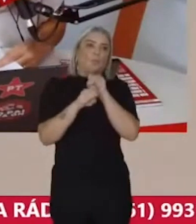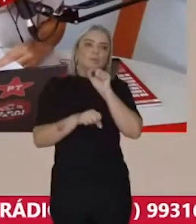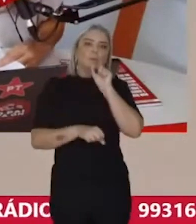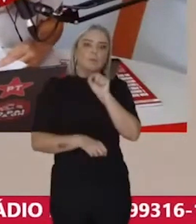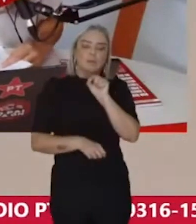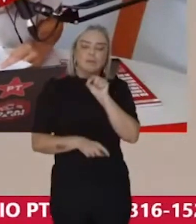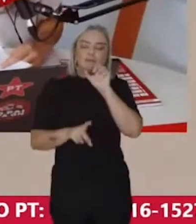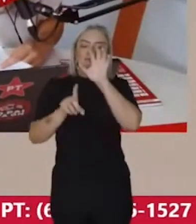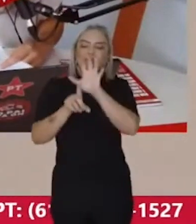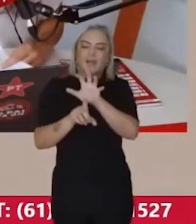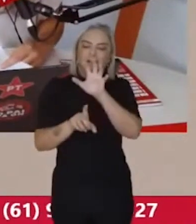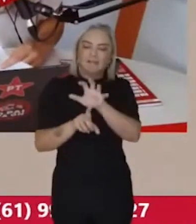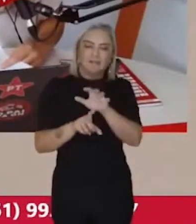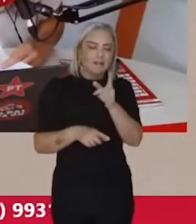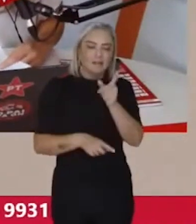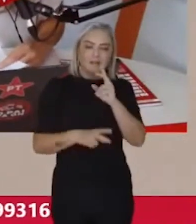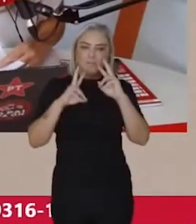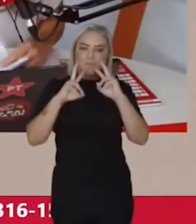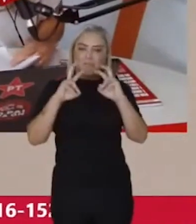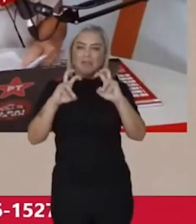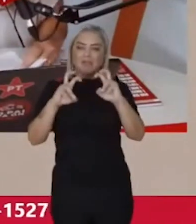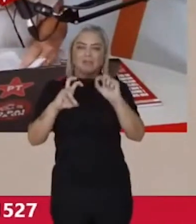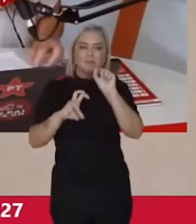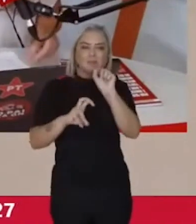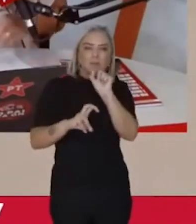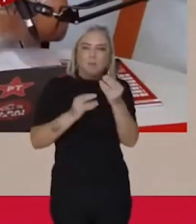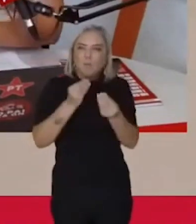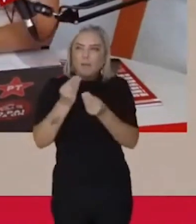isso vai afetar, eles não percebem o quanto